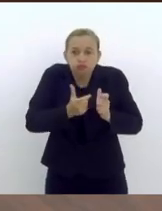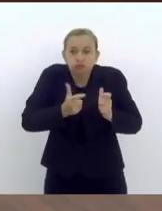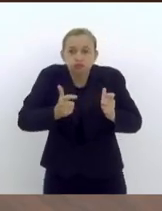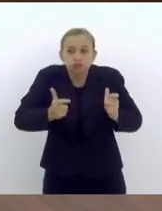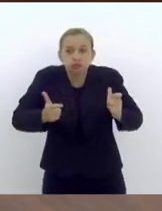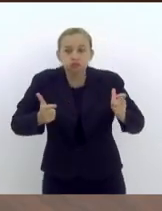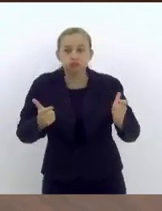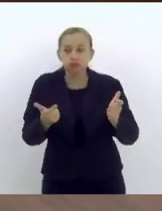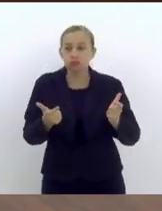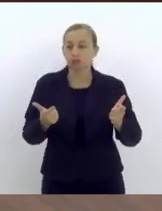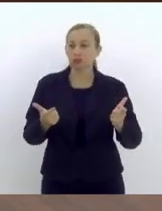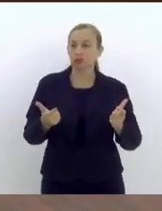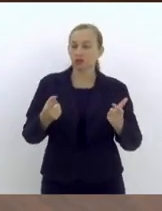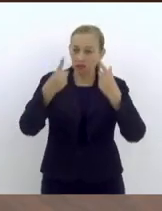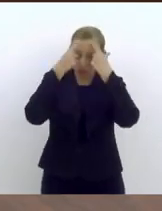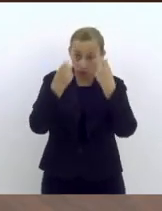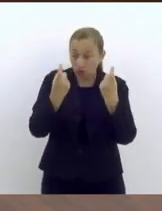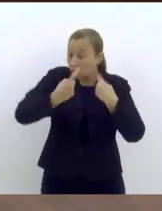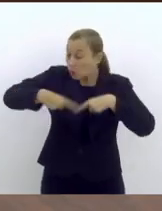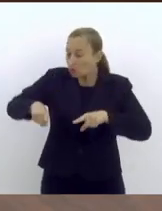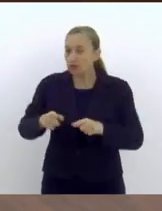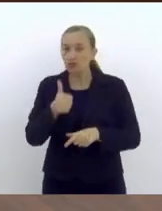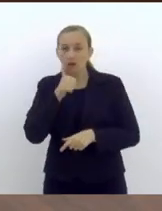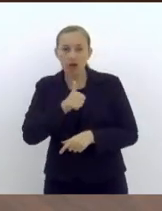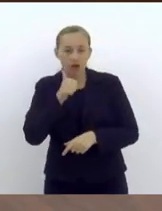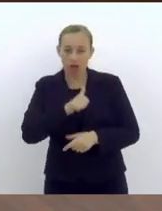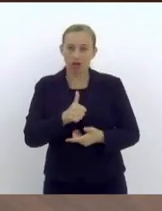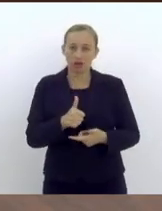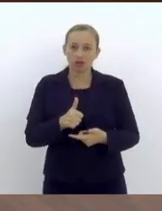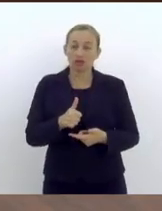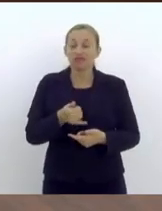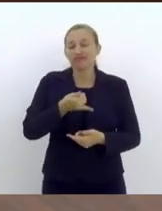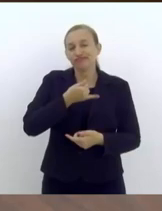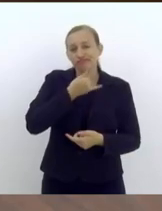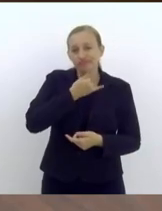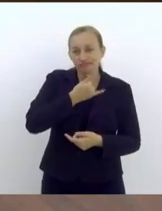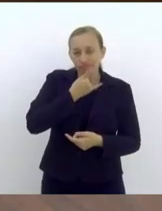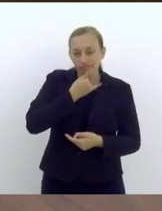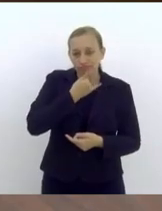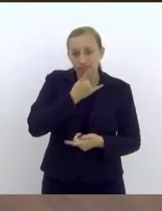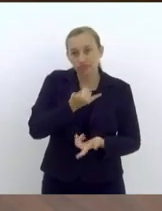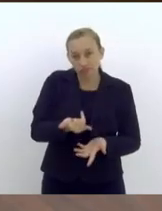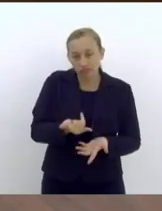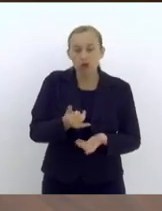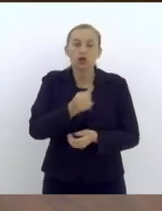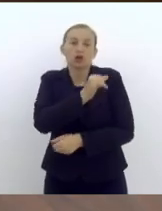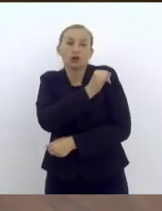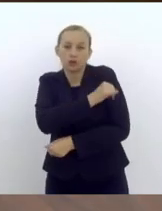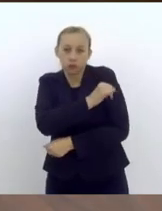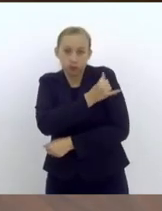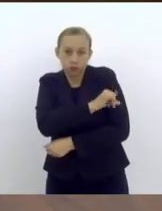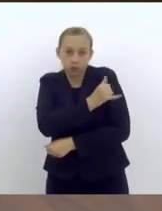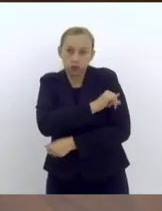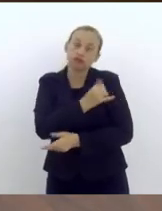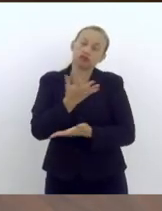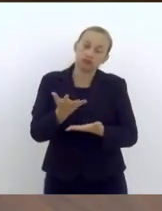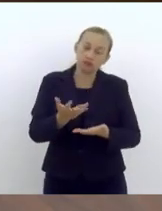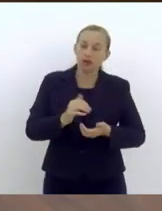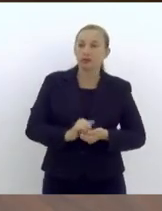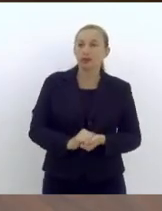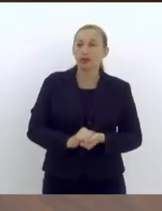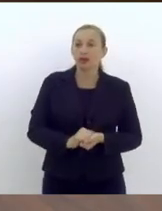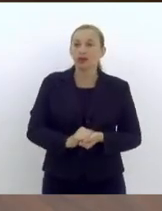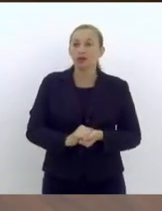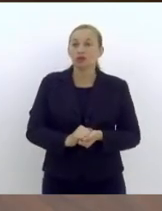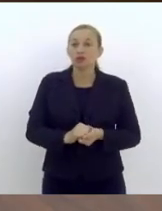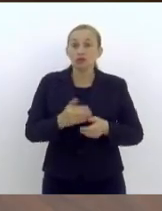ganhou uma proporção muito grande e lamentavelmente Infelizmente o Rio de Janeiro ele está